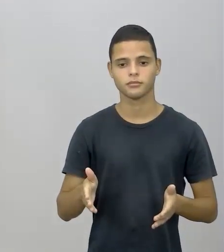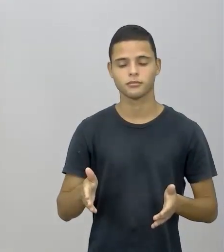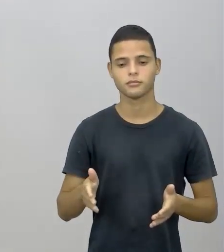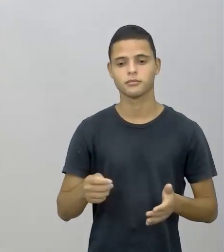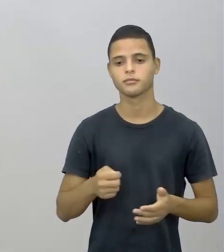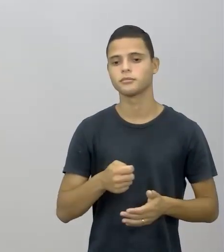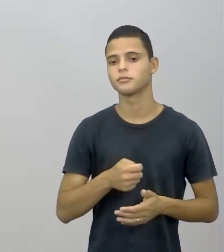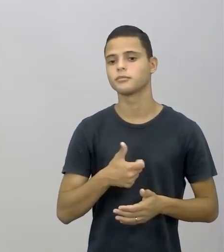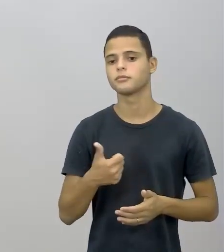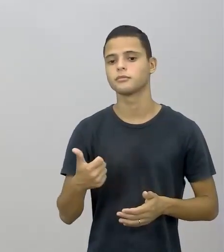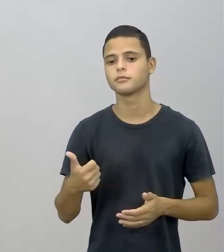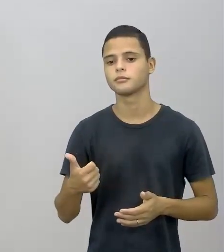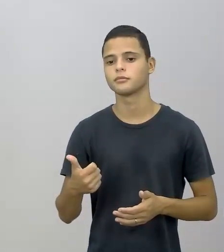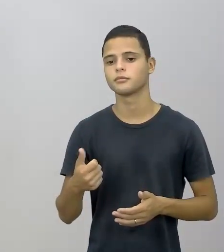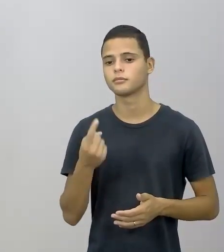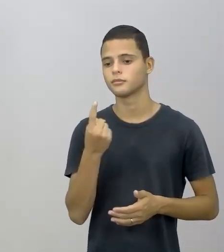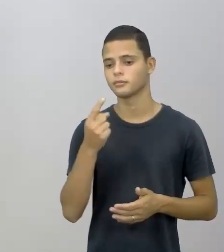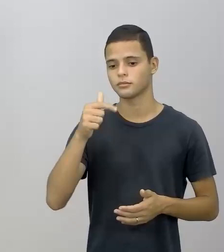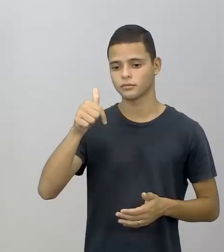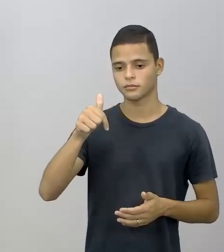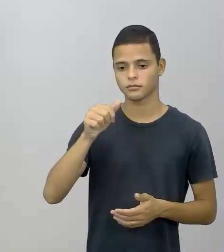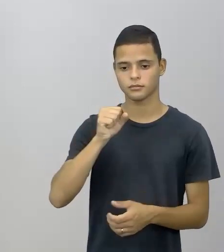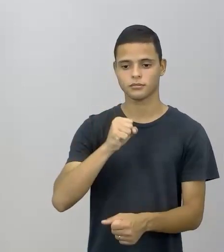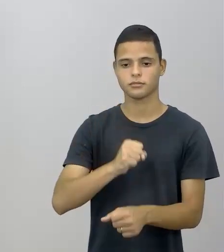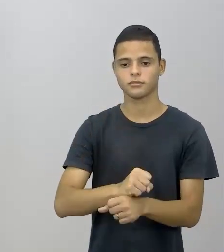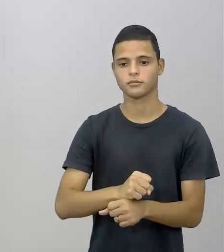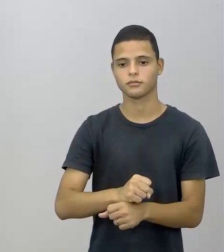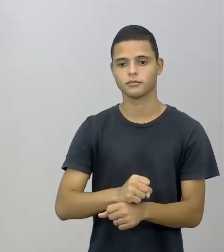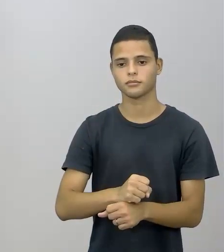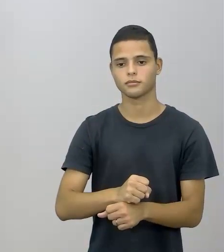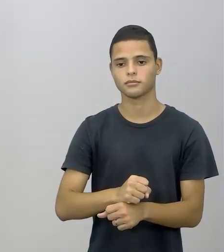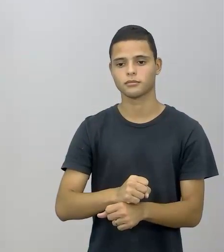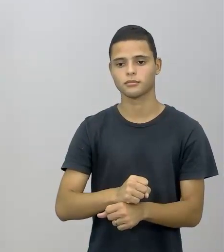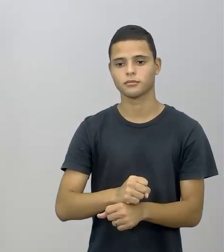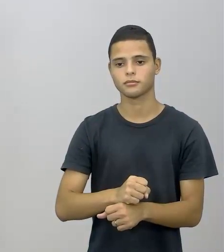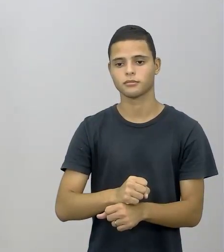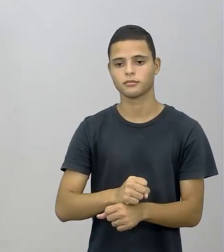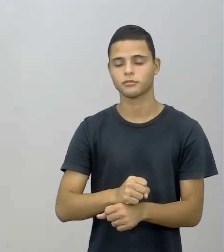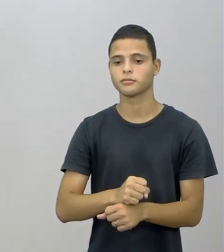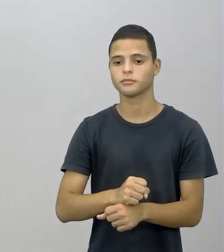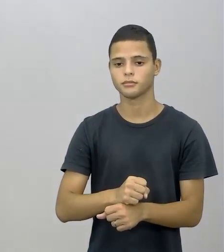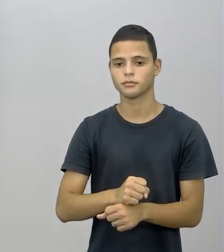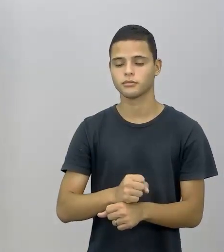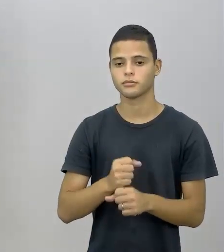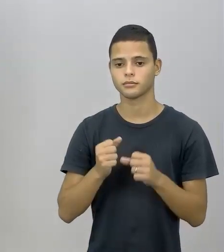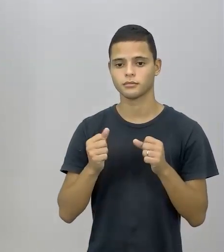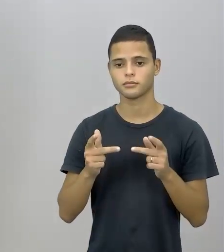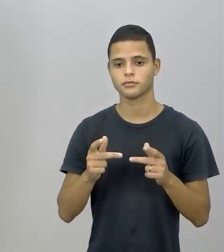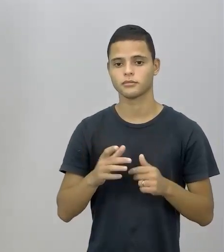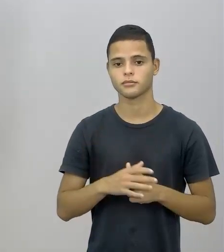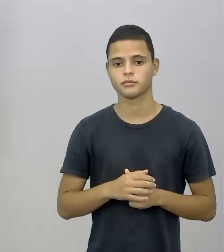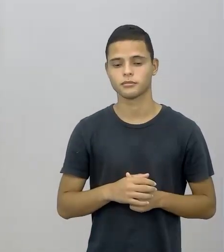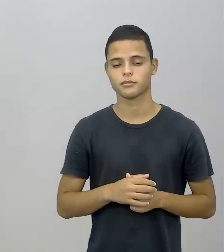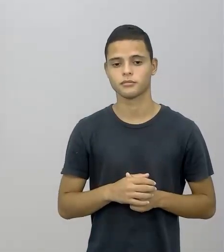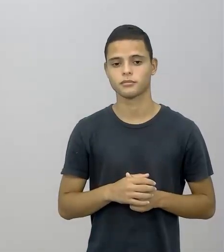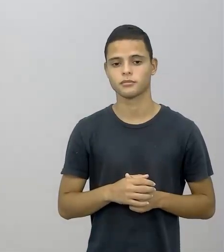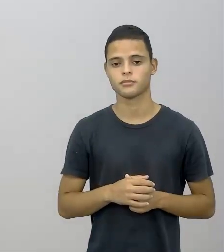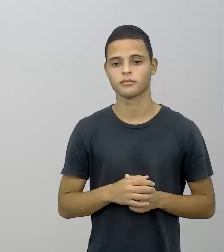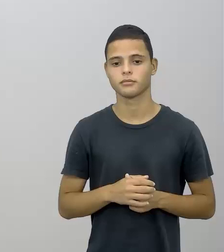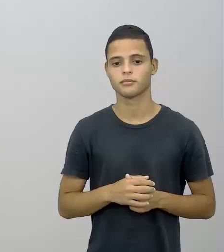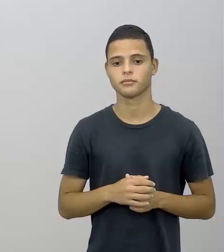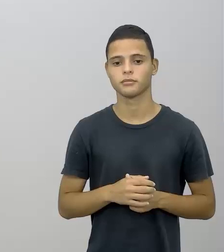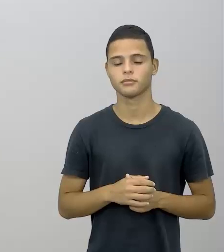Quanto deu? 17 segundos. 17 segundos, Zero, ela dois, passou três, aqui no né? 20. Nós não marcamos Eu tô esse, olhando tá, aqui. gente?